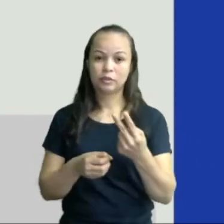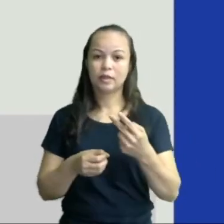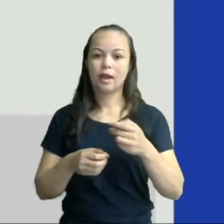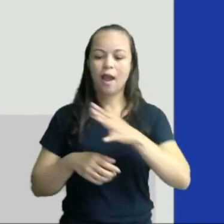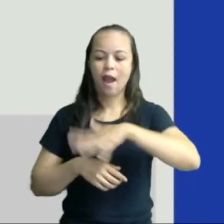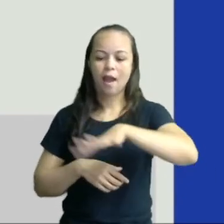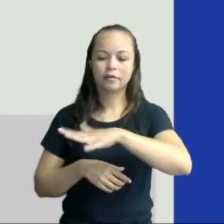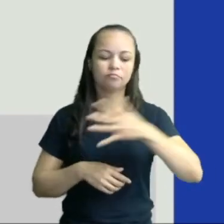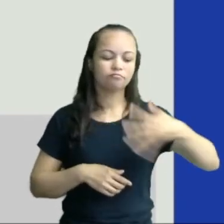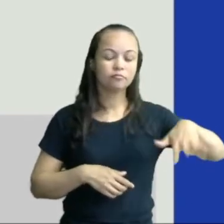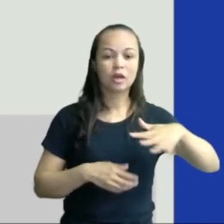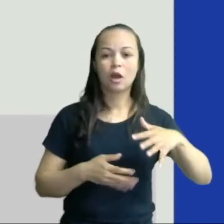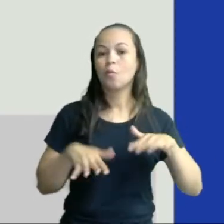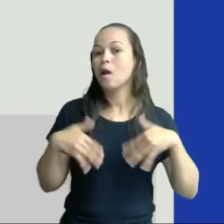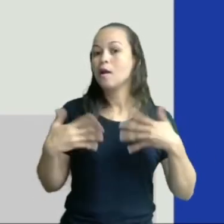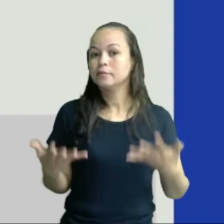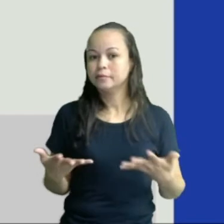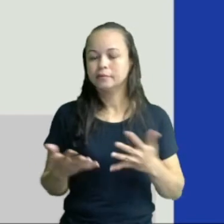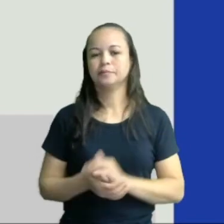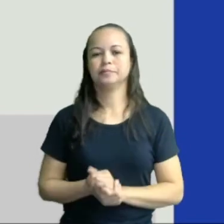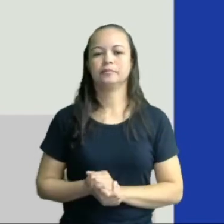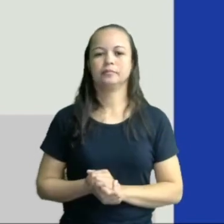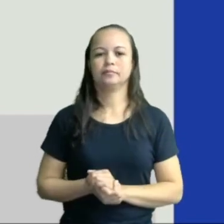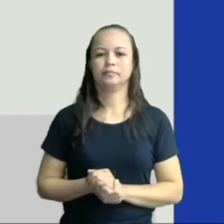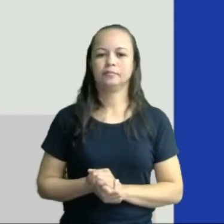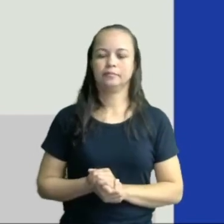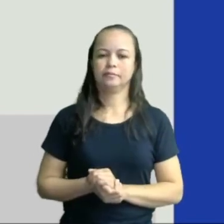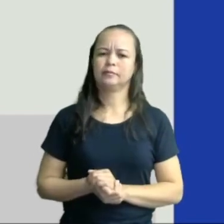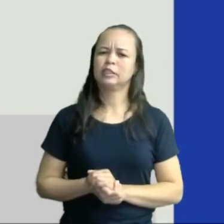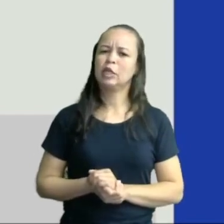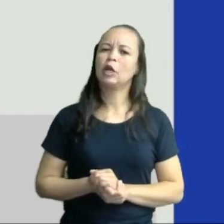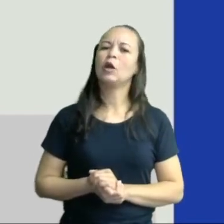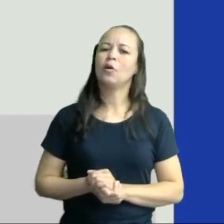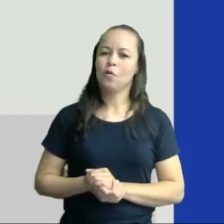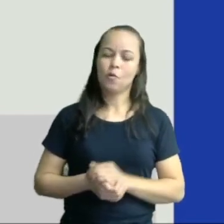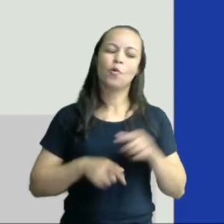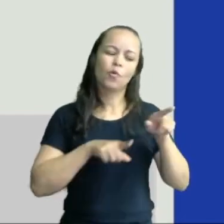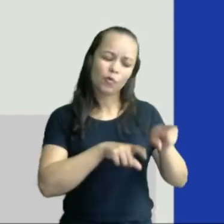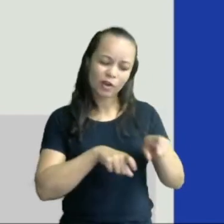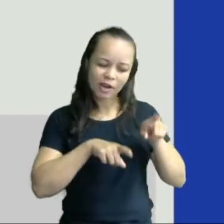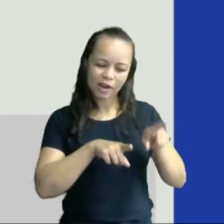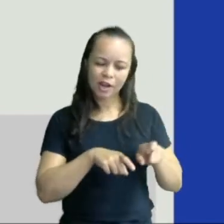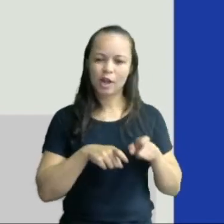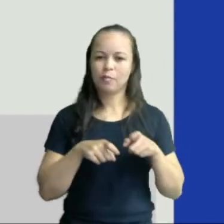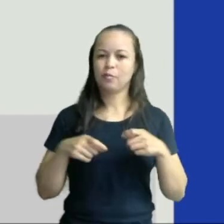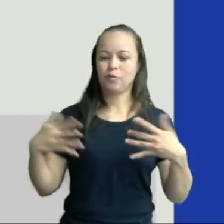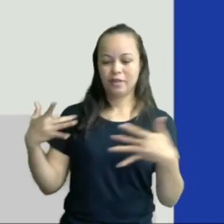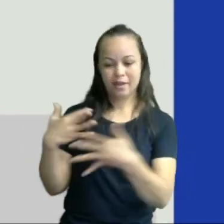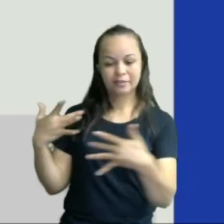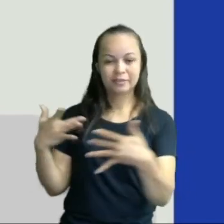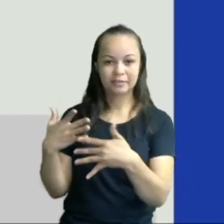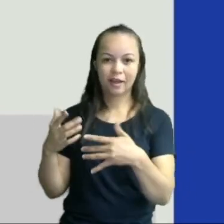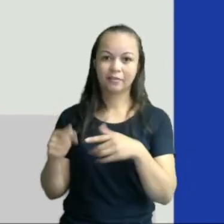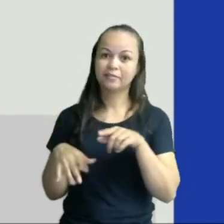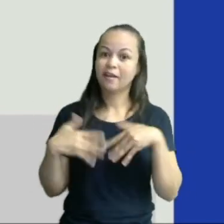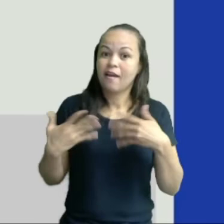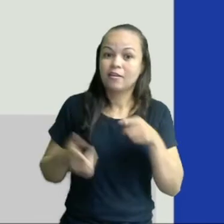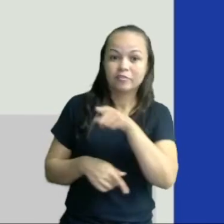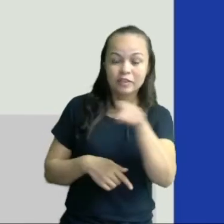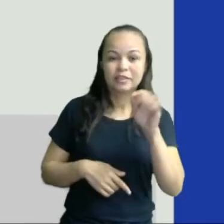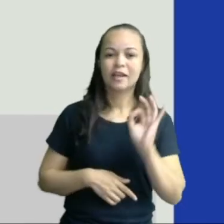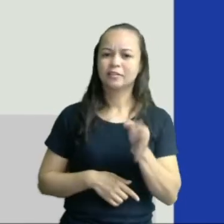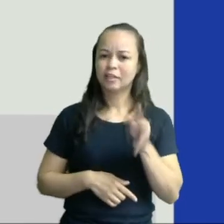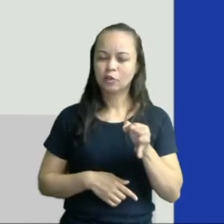elas? Vamos lá? O campo e a cidade. E aí, quem acertou? Se você estiver assistindo